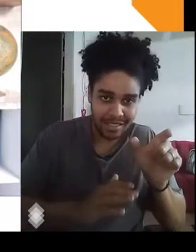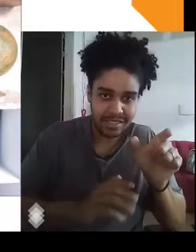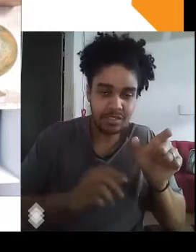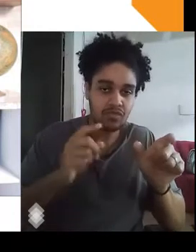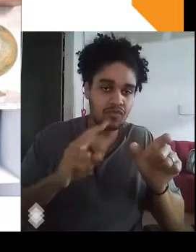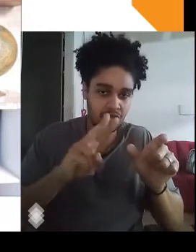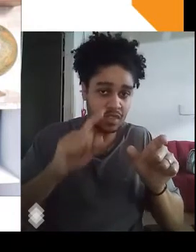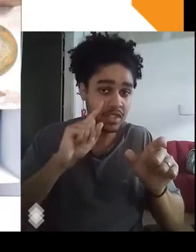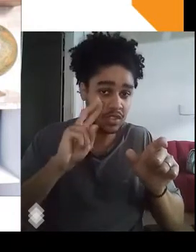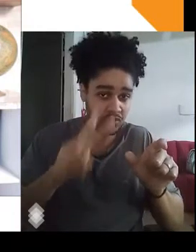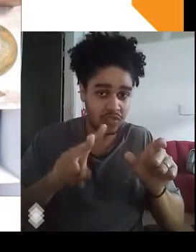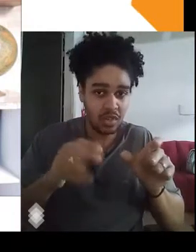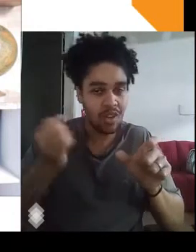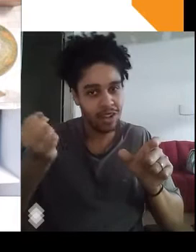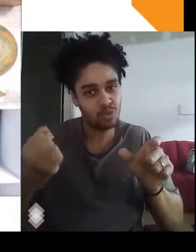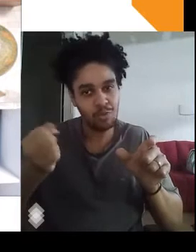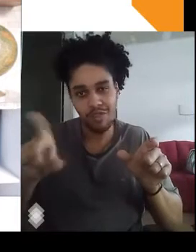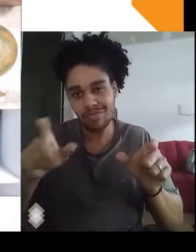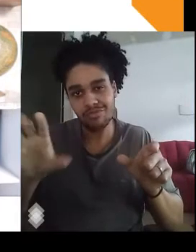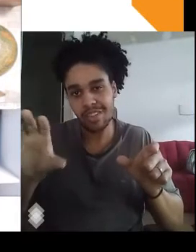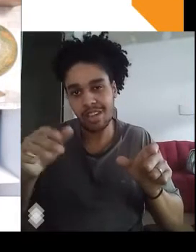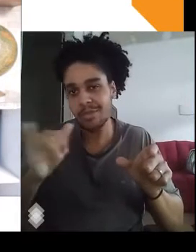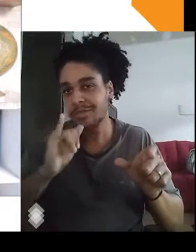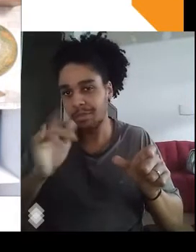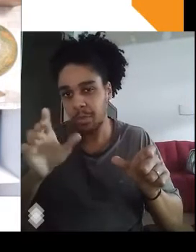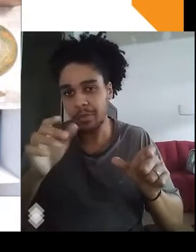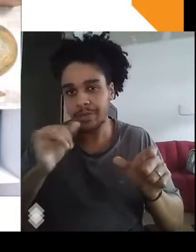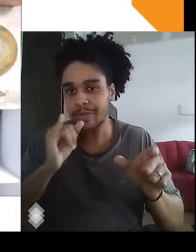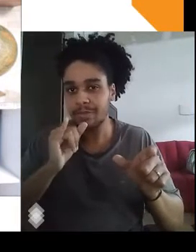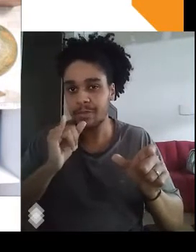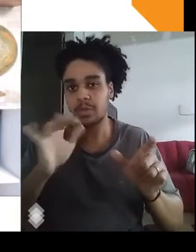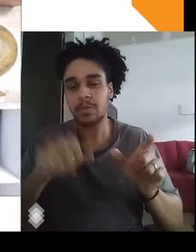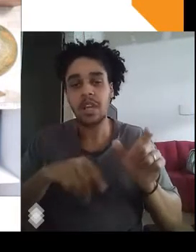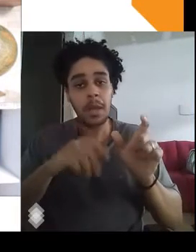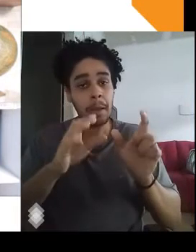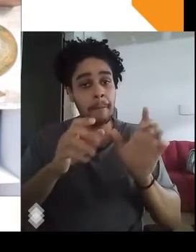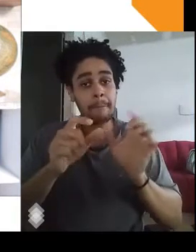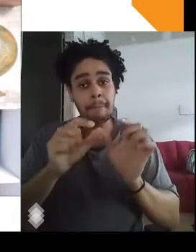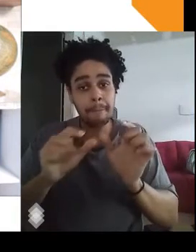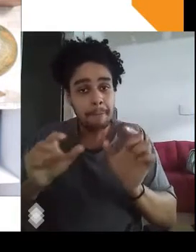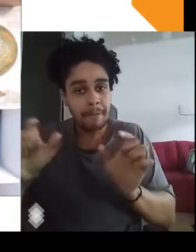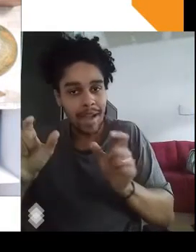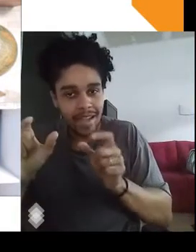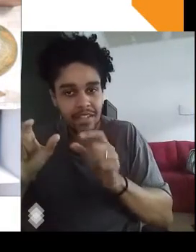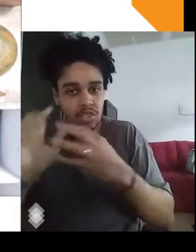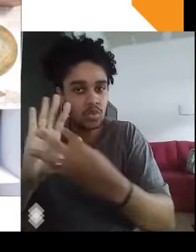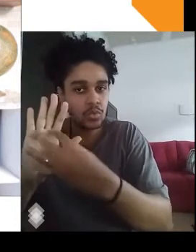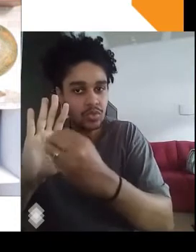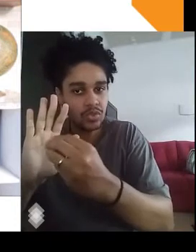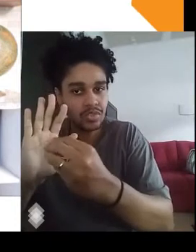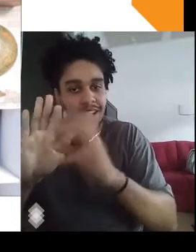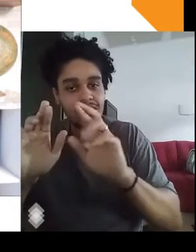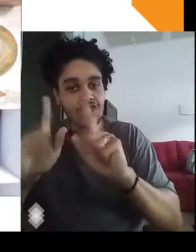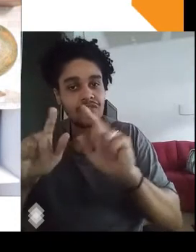sendo produzido, no caso ali vocês viram automóvel, né? Vocês viram 3 modelos de automóveis sendo montado e